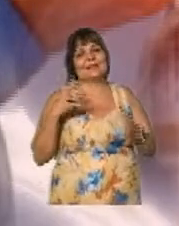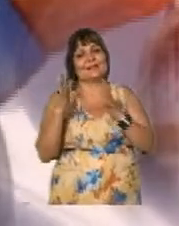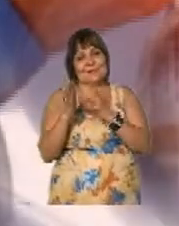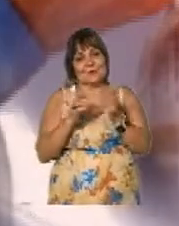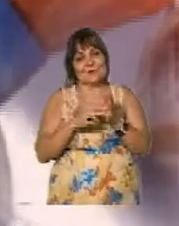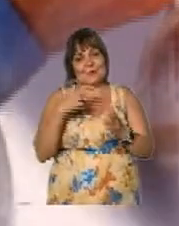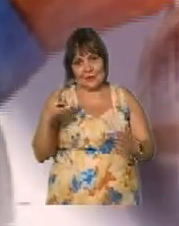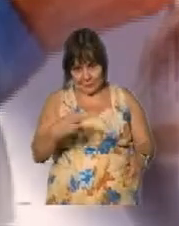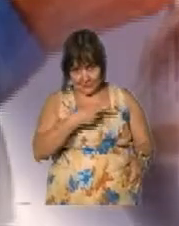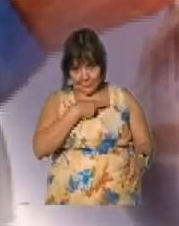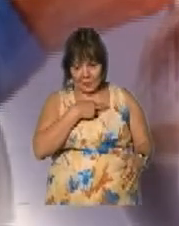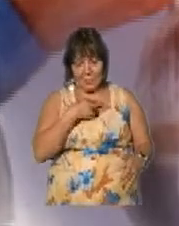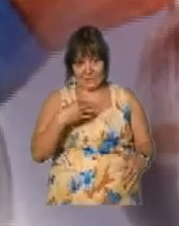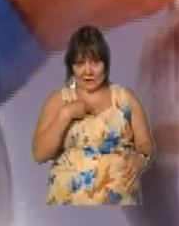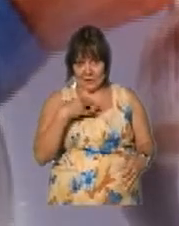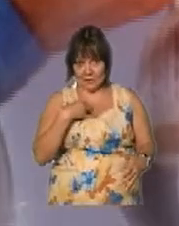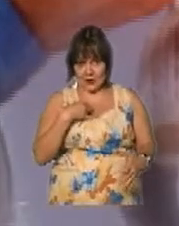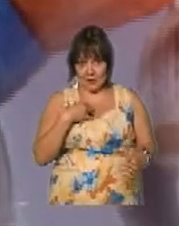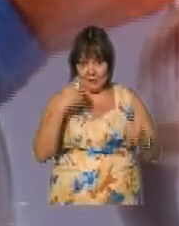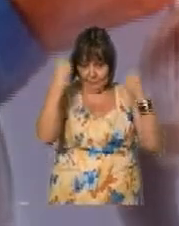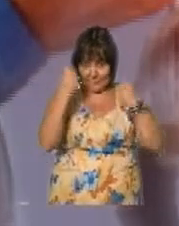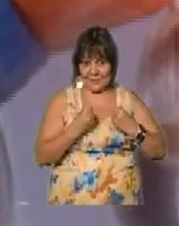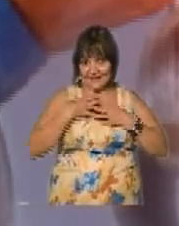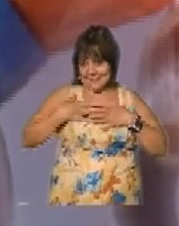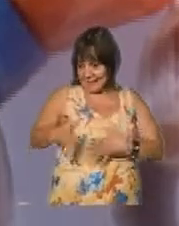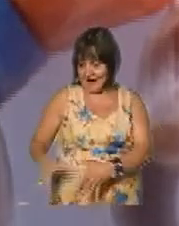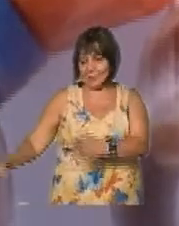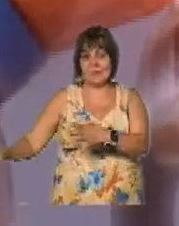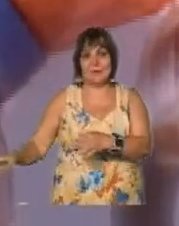o poder. E vendo a mulher que não podia ocultar, se